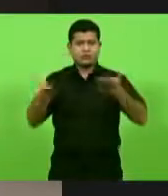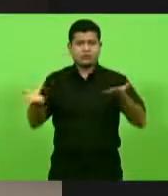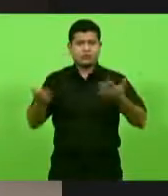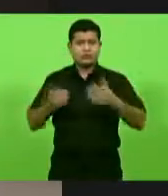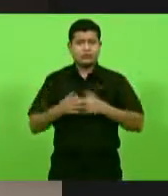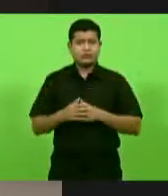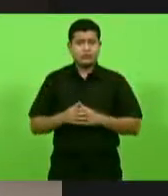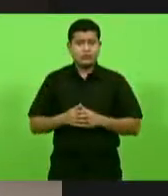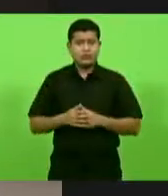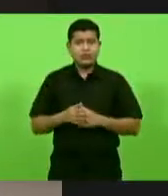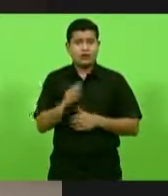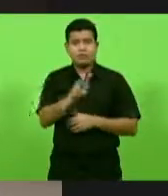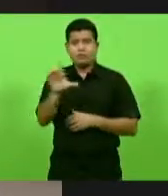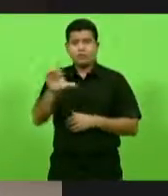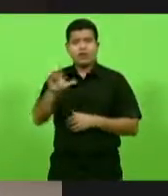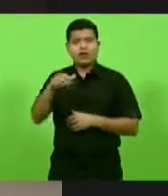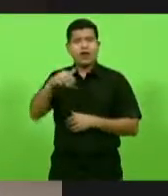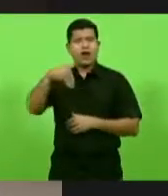Blumenau,